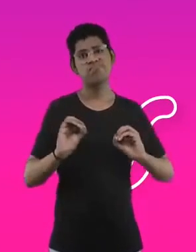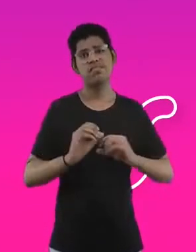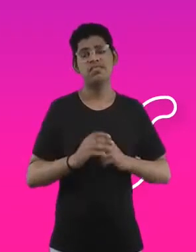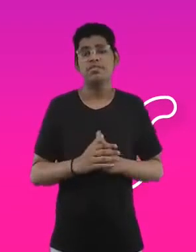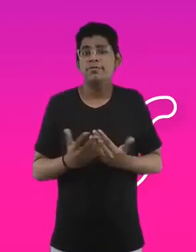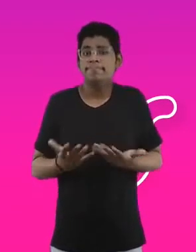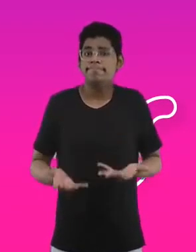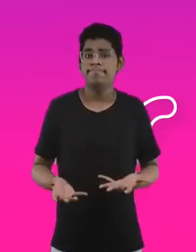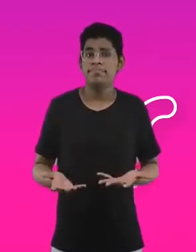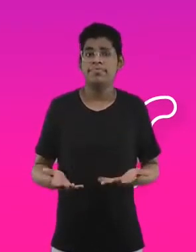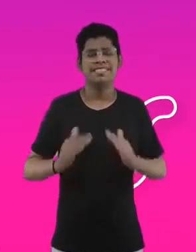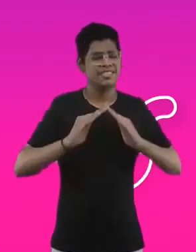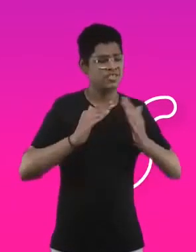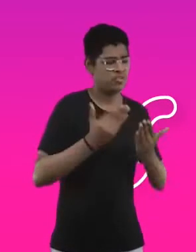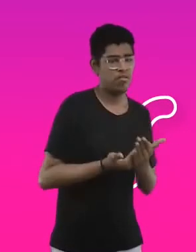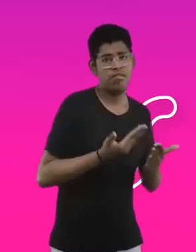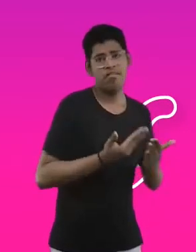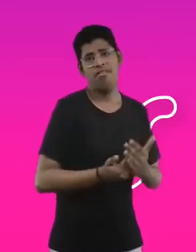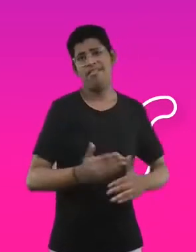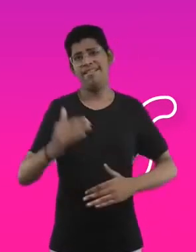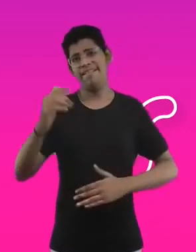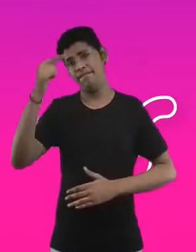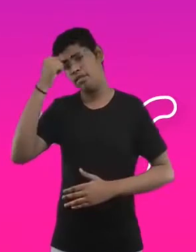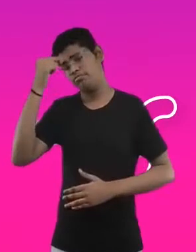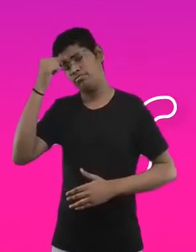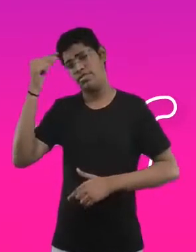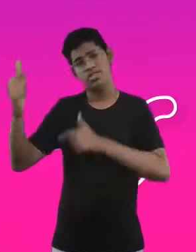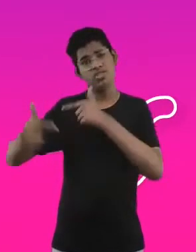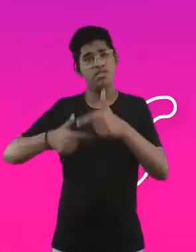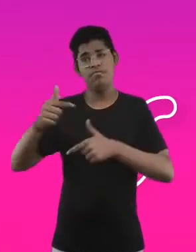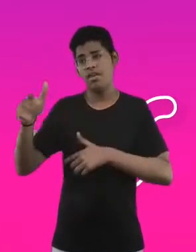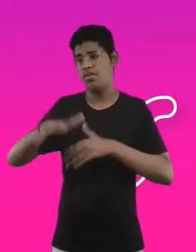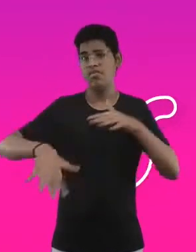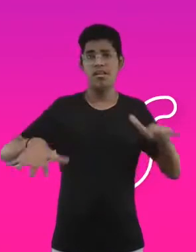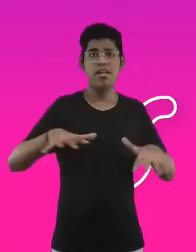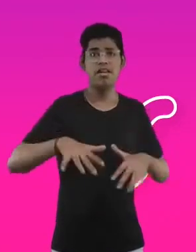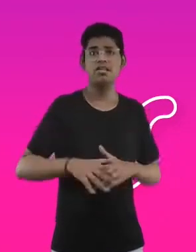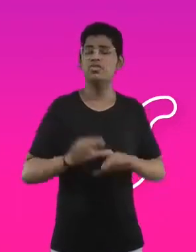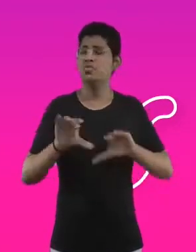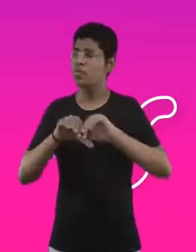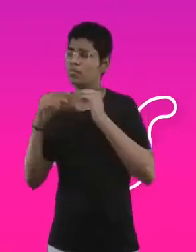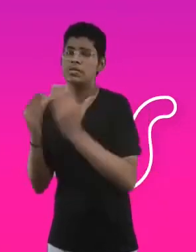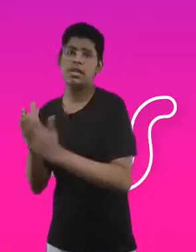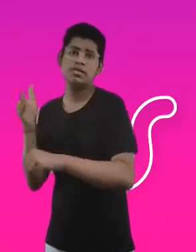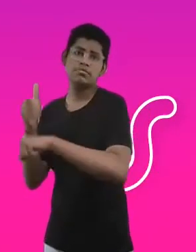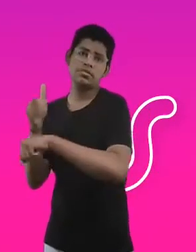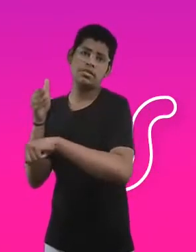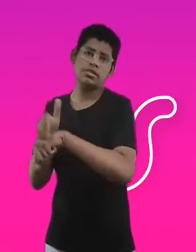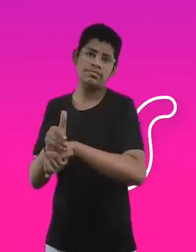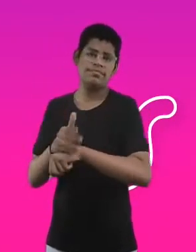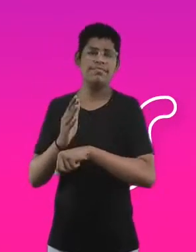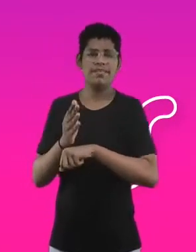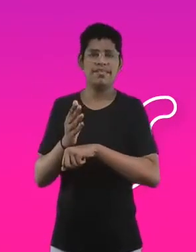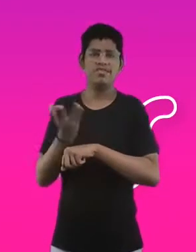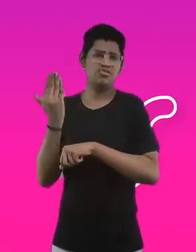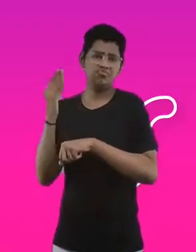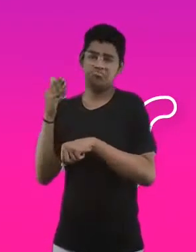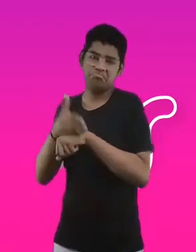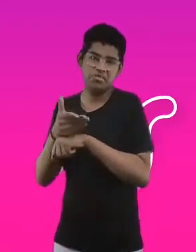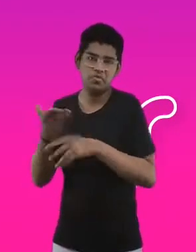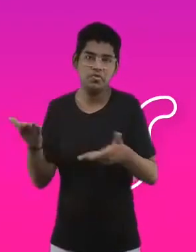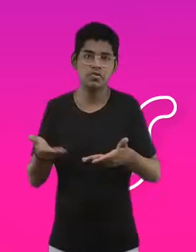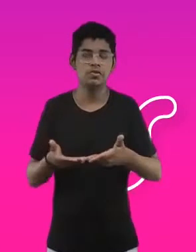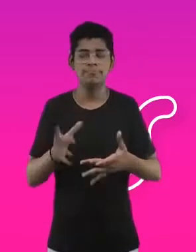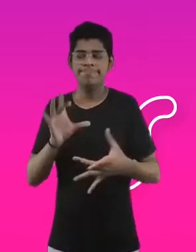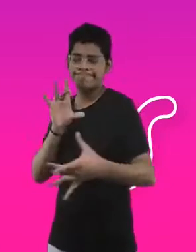a escola, faculdade, trabalho, todas as comunidades em que eu já participei, eu participo, esse sentimento de não pertencimento,